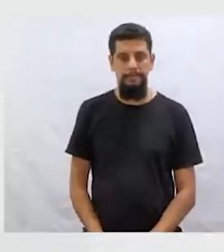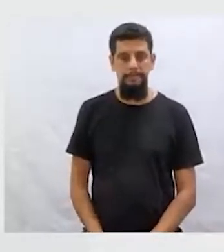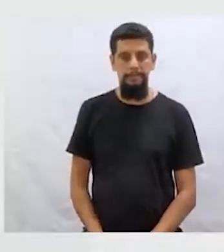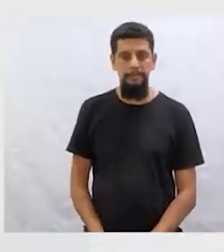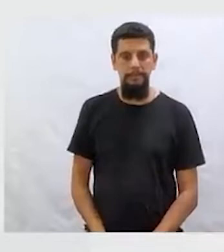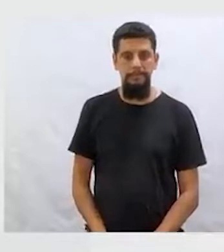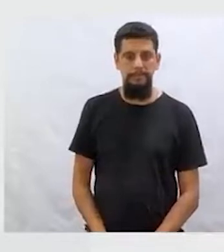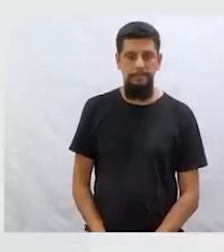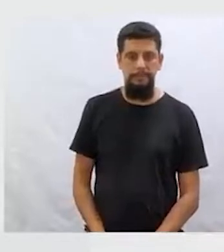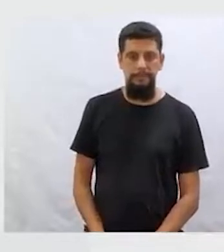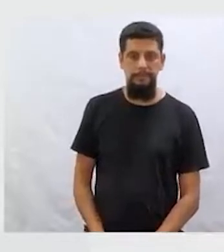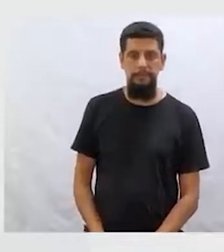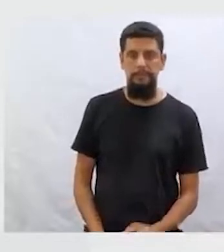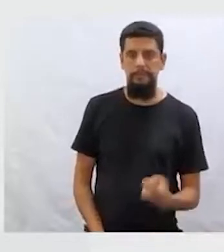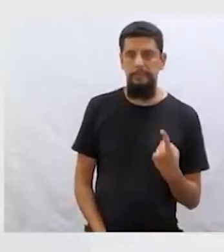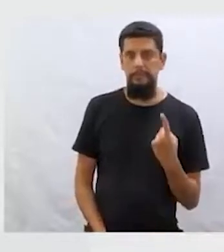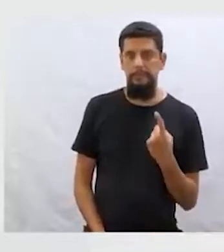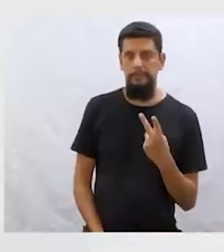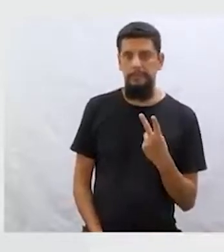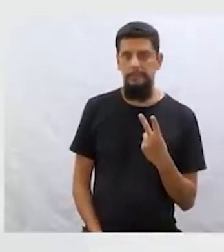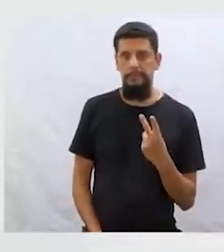Então, temos aqui.